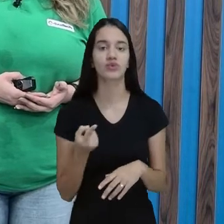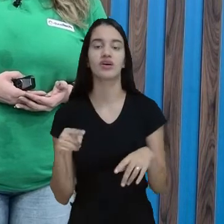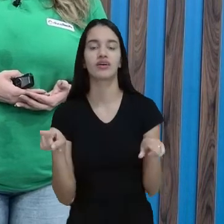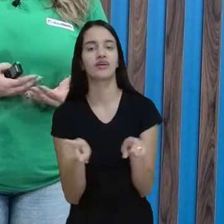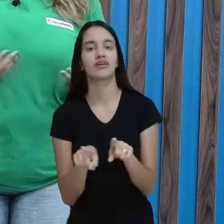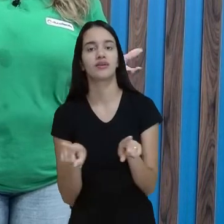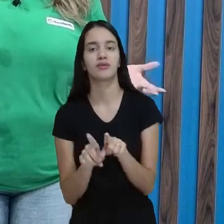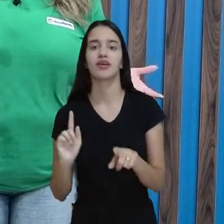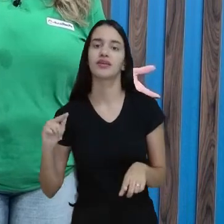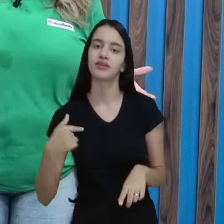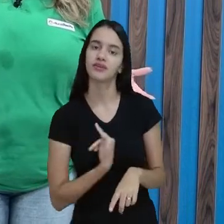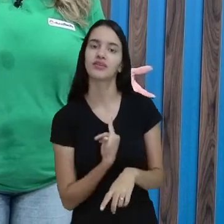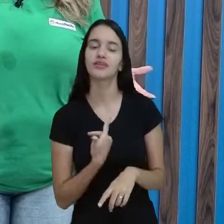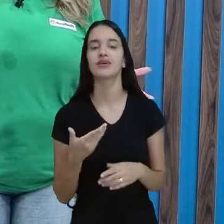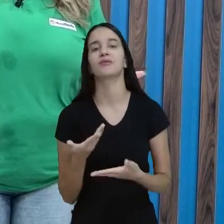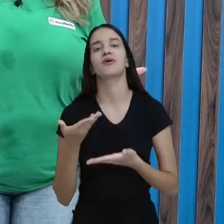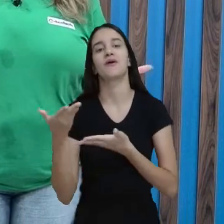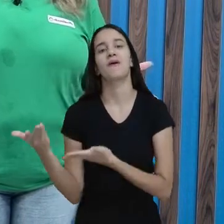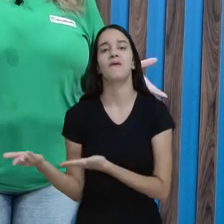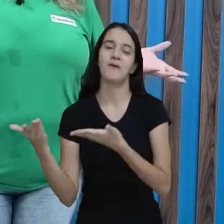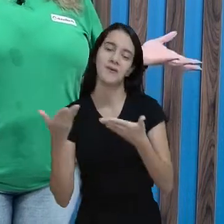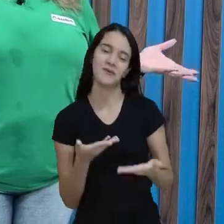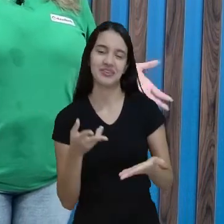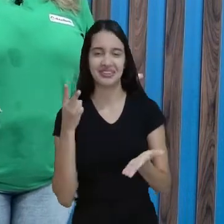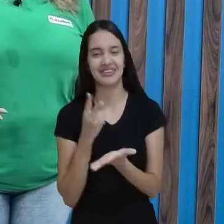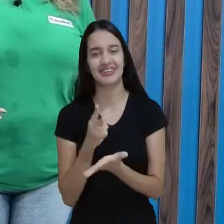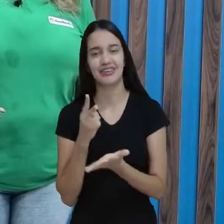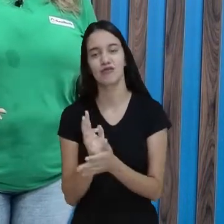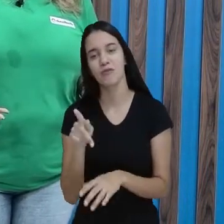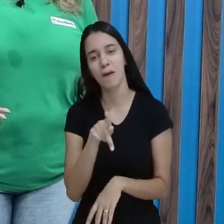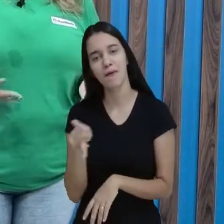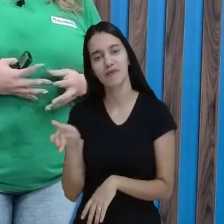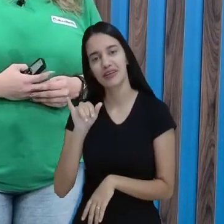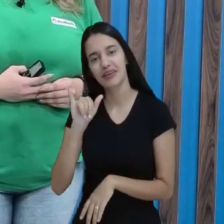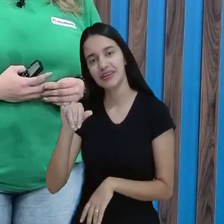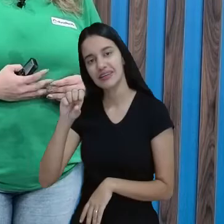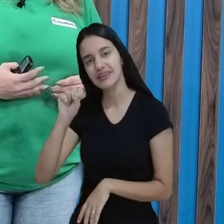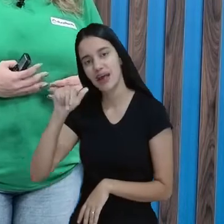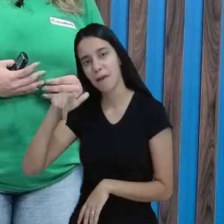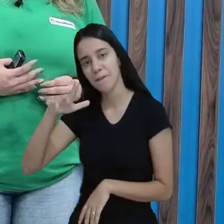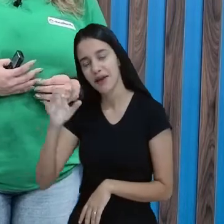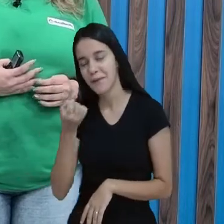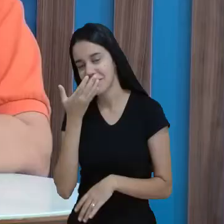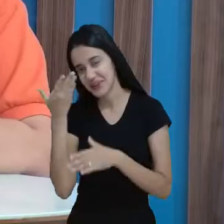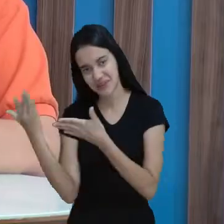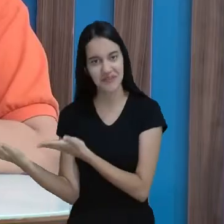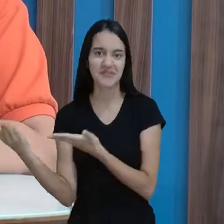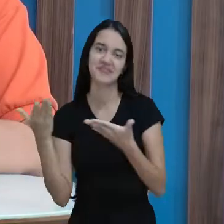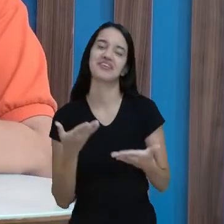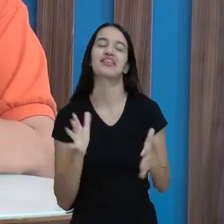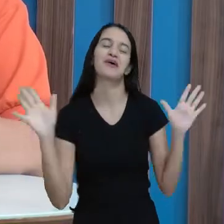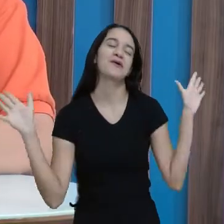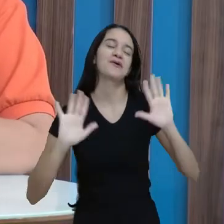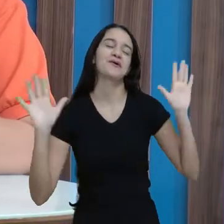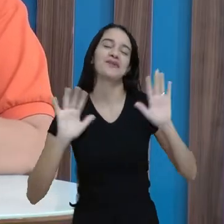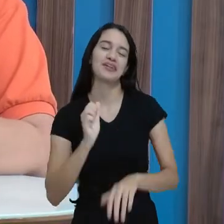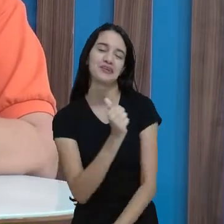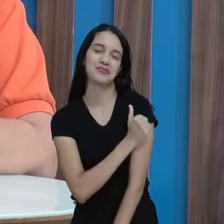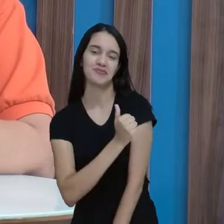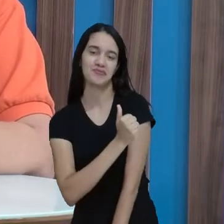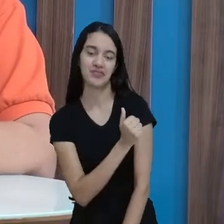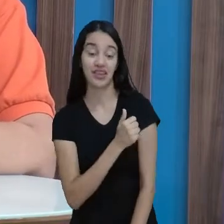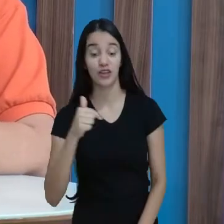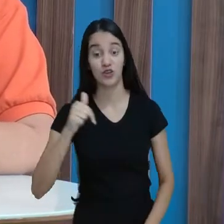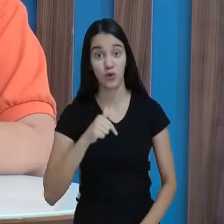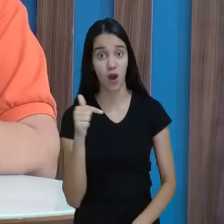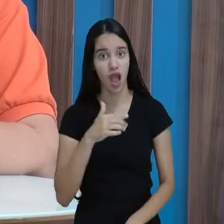também temos uma convidada de sempre aqui, nossa querida professora Isabel. Seja bem-vinda, professora. Obrigada, Carol. Olá, alunos e alunas. Eu